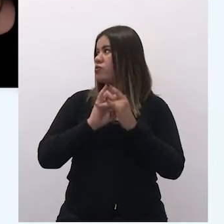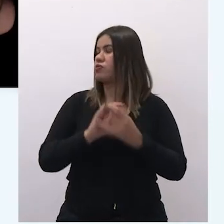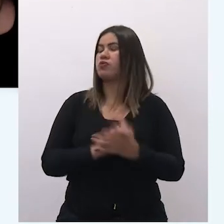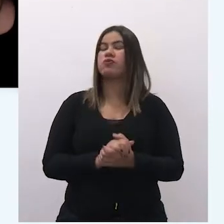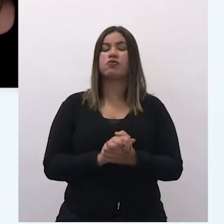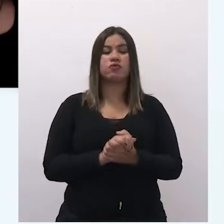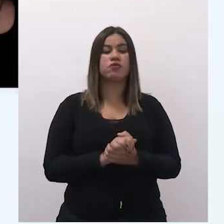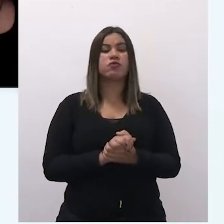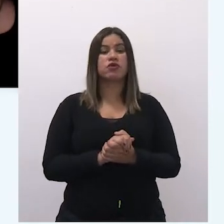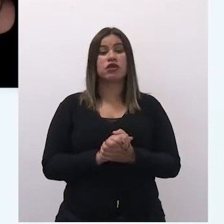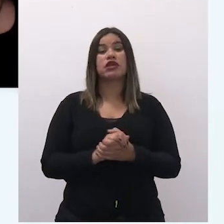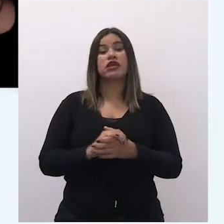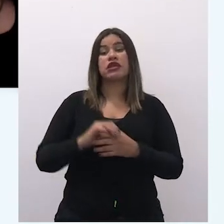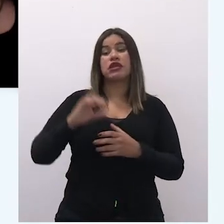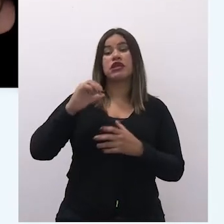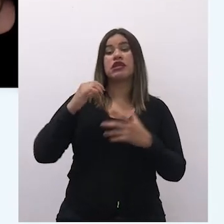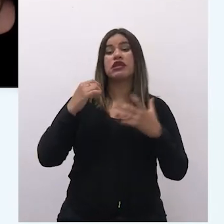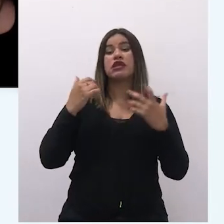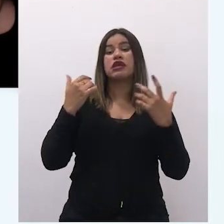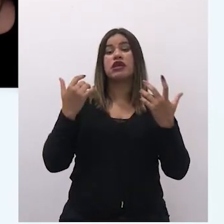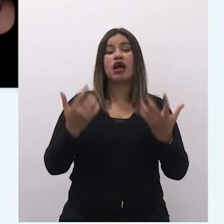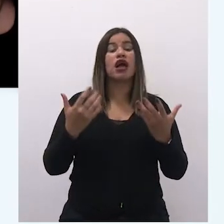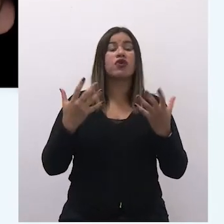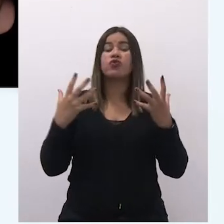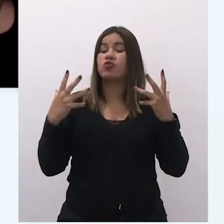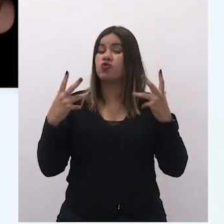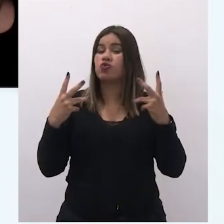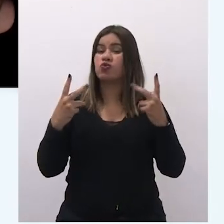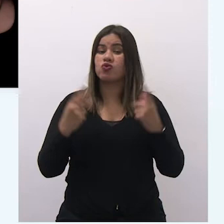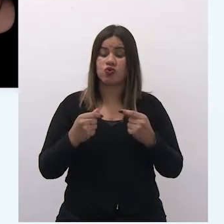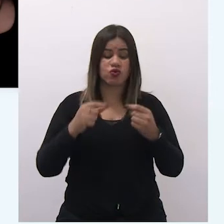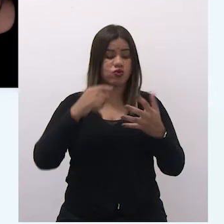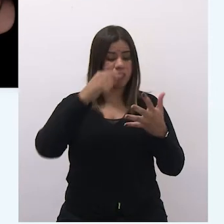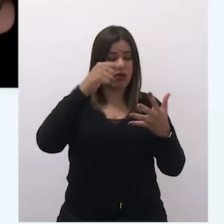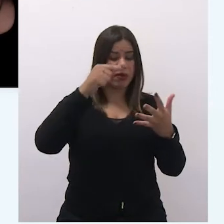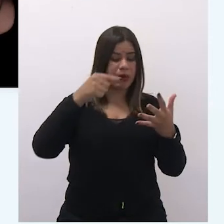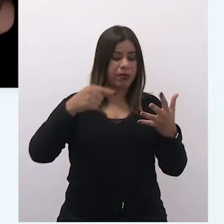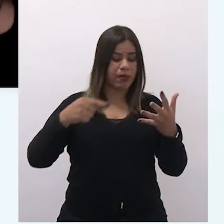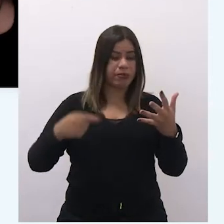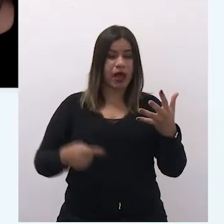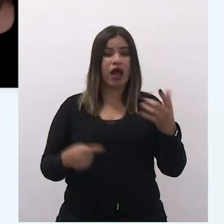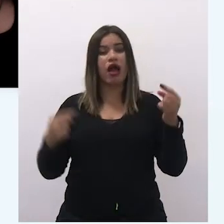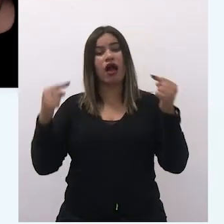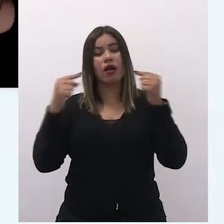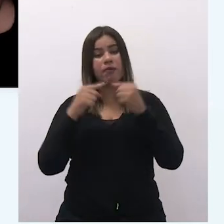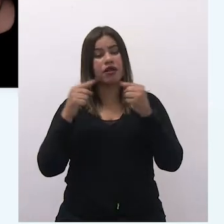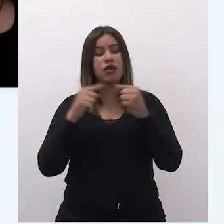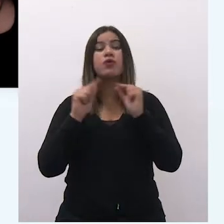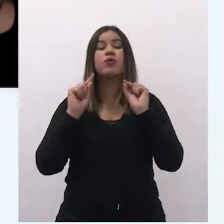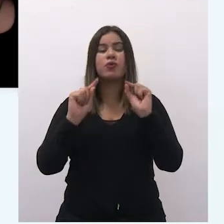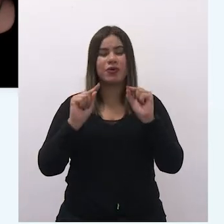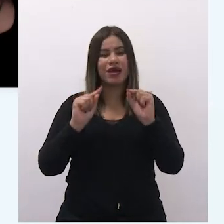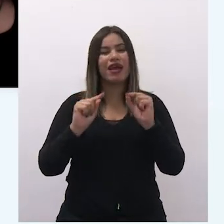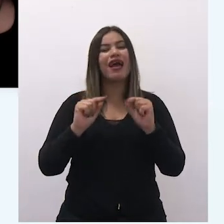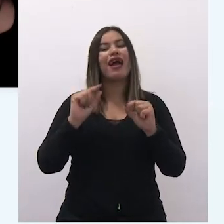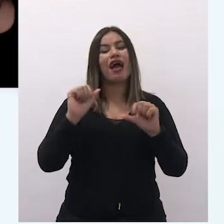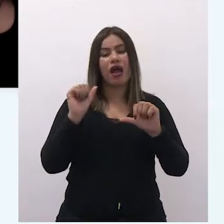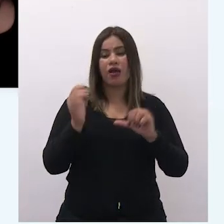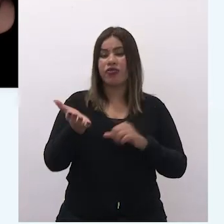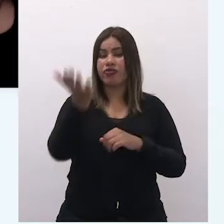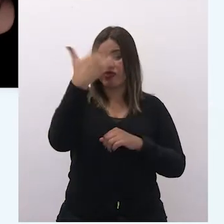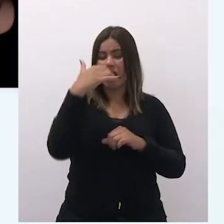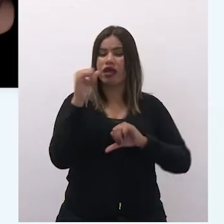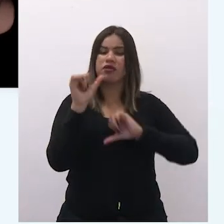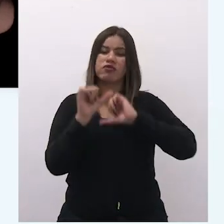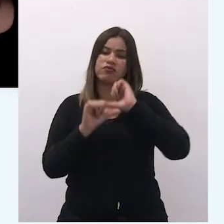essa busca pelo conhecimento, então todos esses mecanismos, eles também vão promover uma modificação